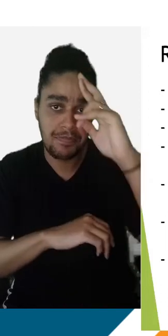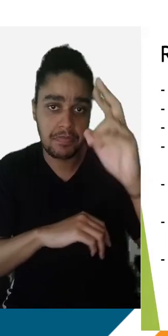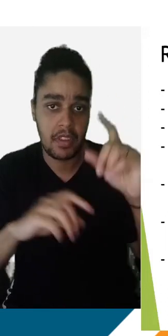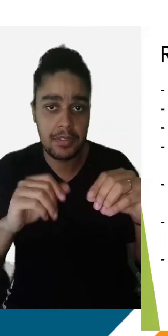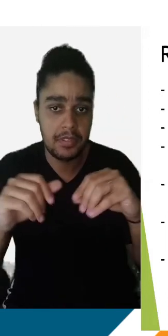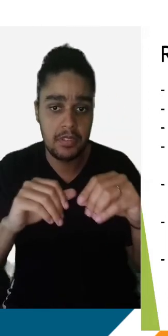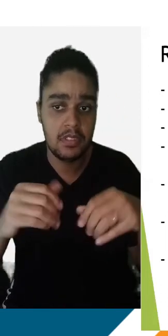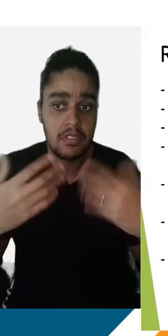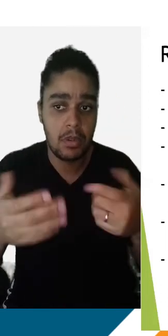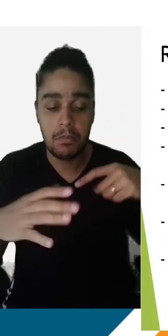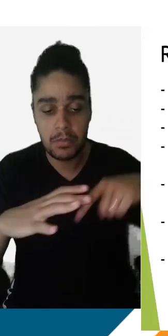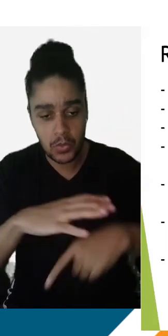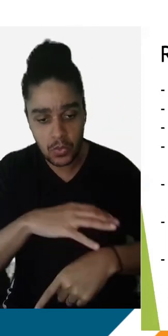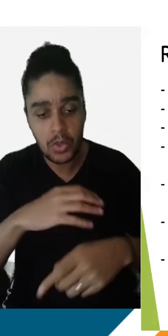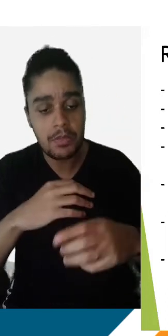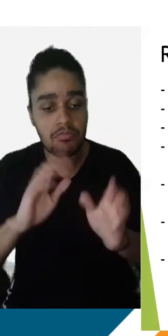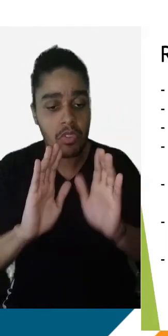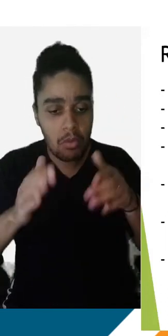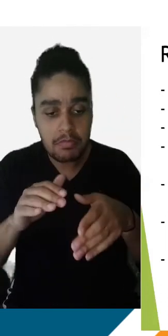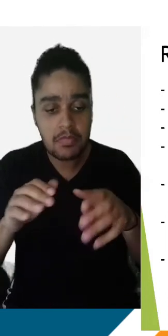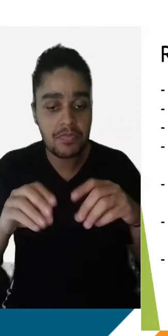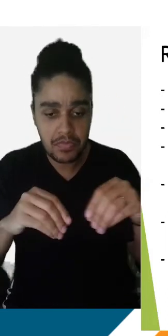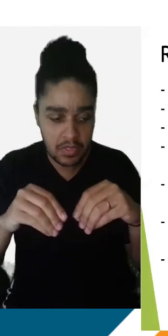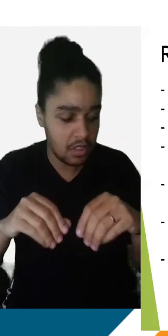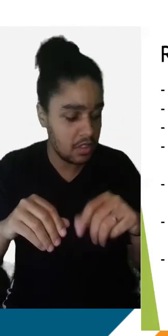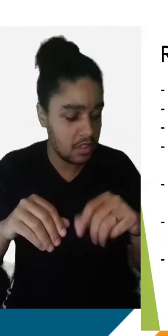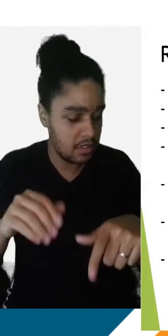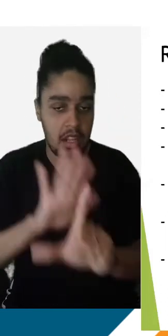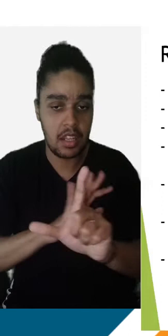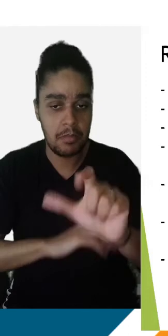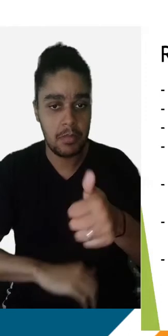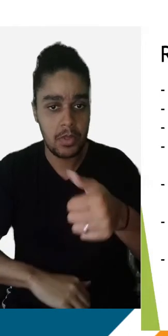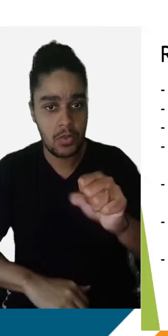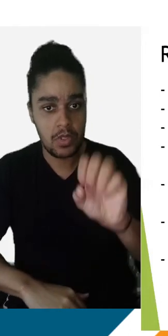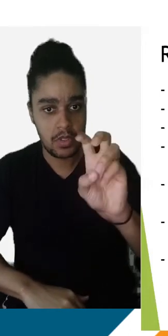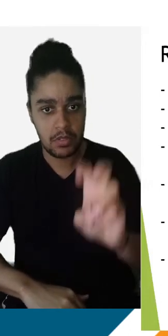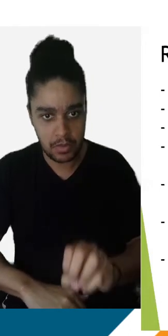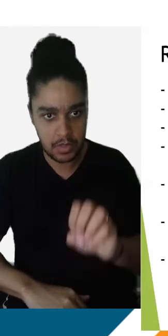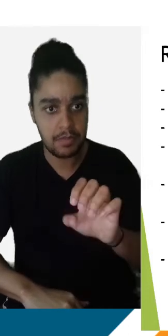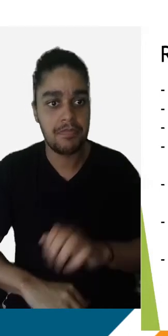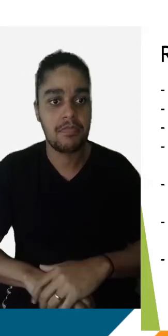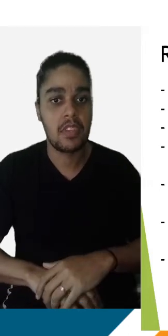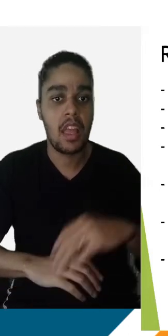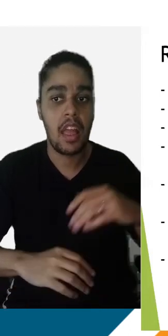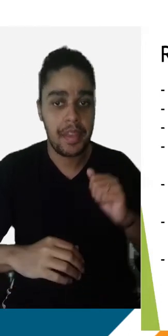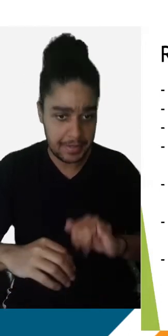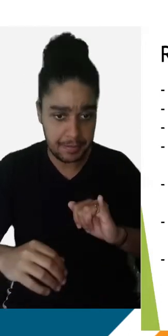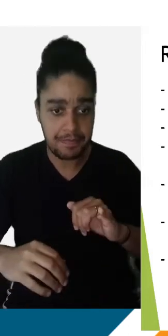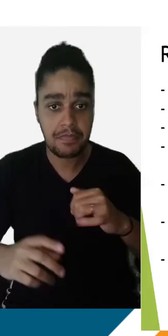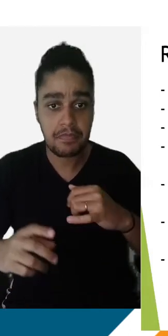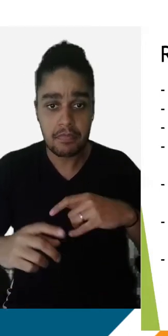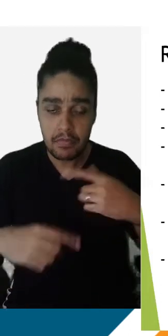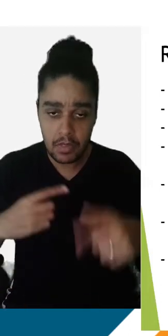a gente aprofunde a concentração de terras a partir dessa Lei de Terras de 1850, beleza? E